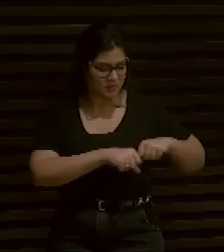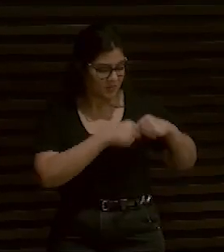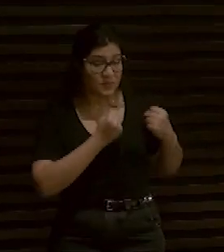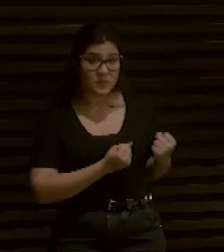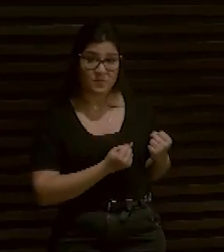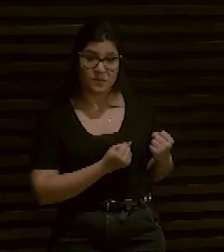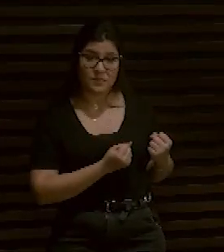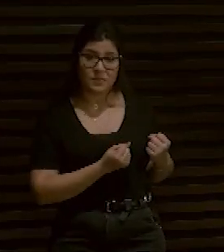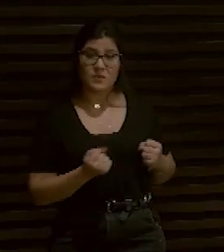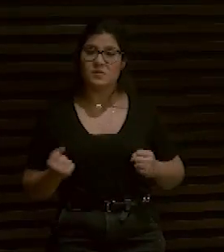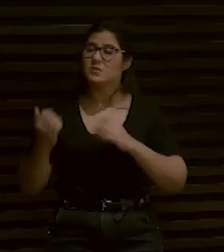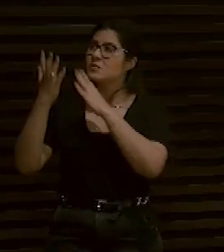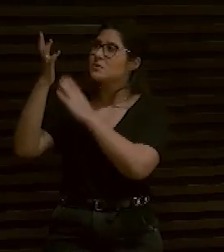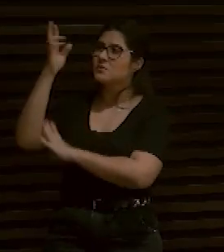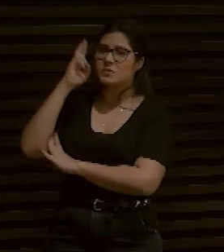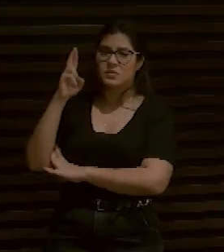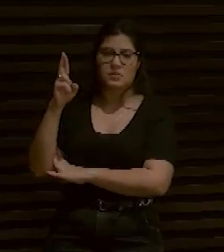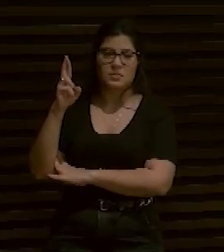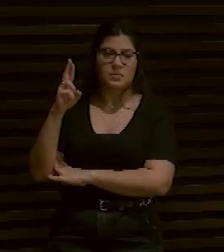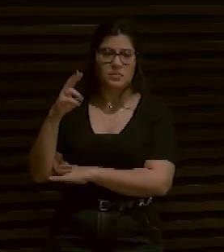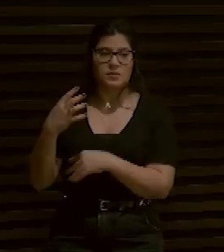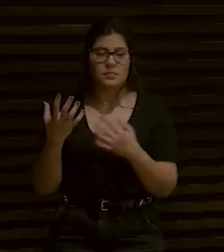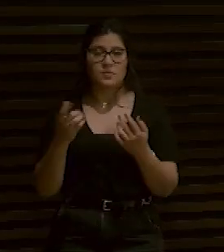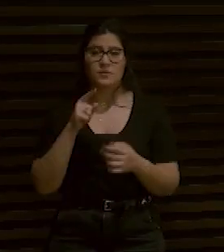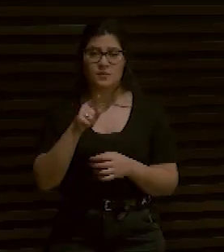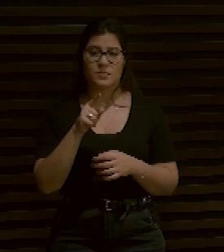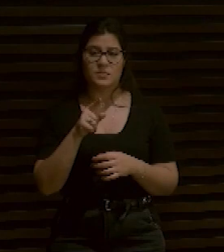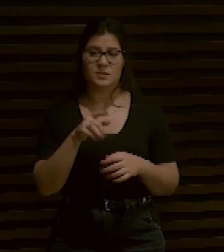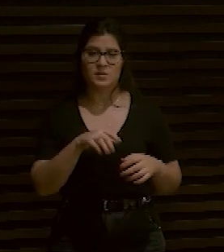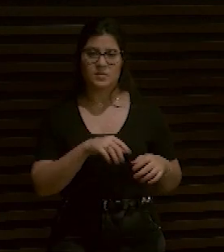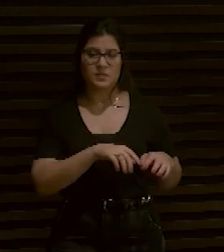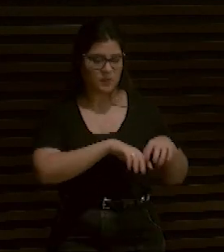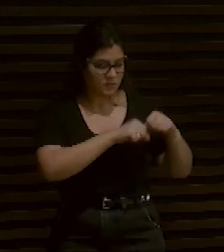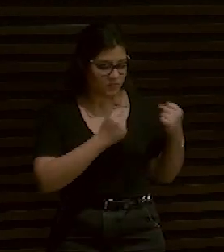você quebrantado diante dele. Ele quer você contrito.